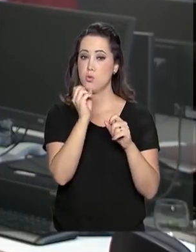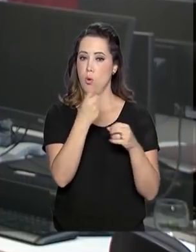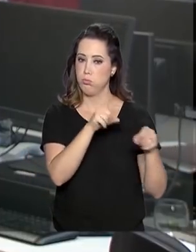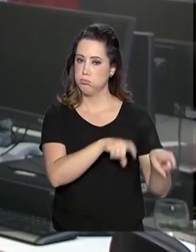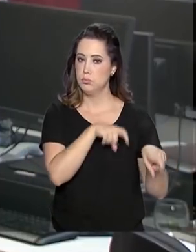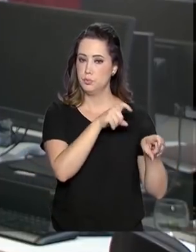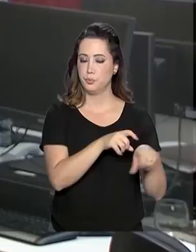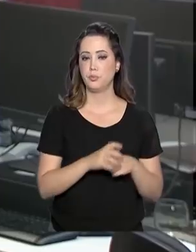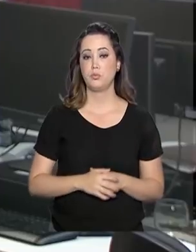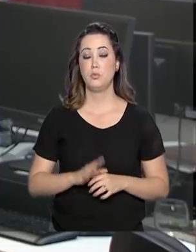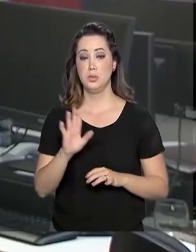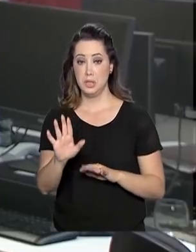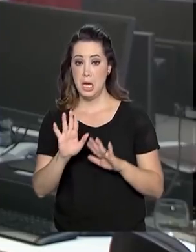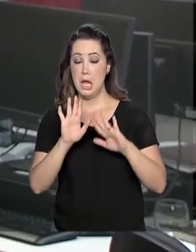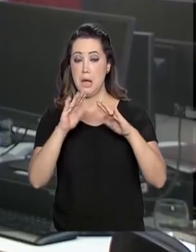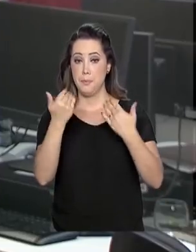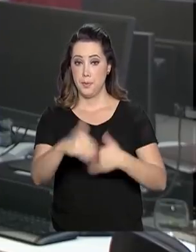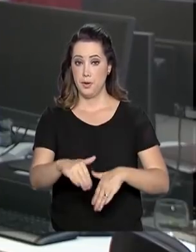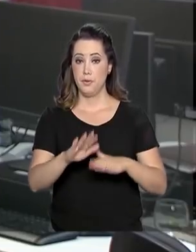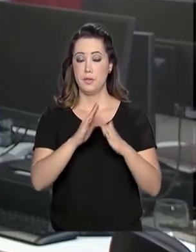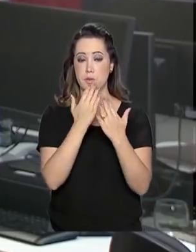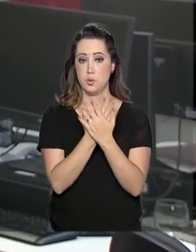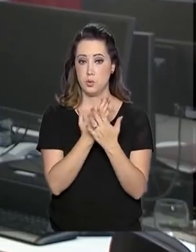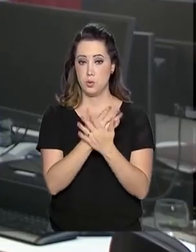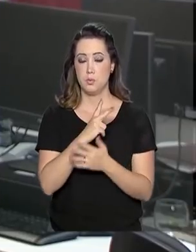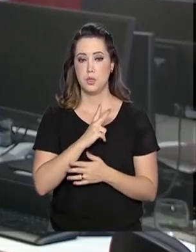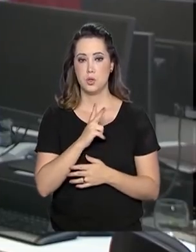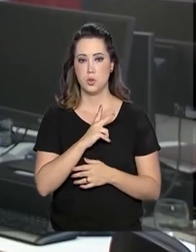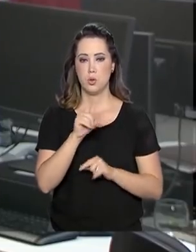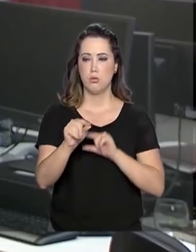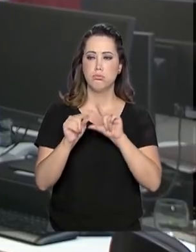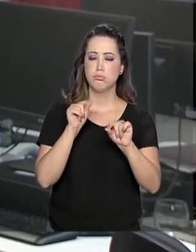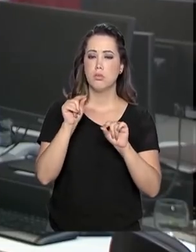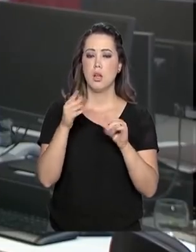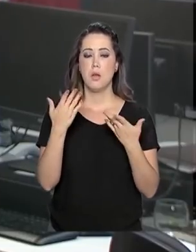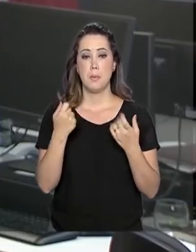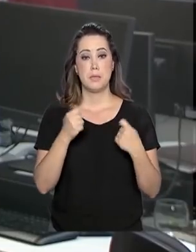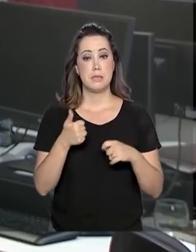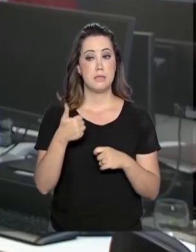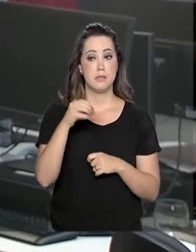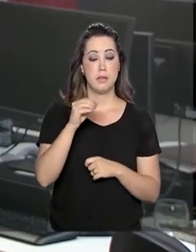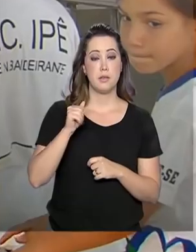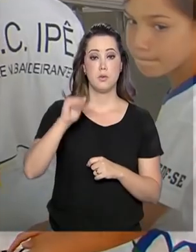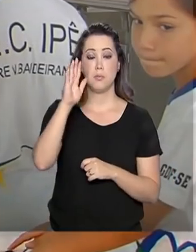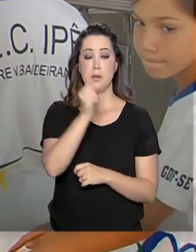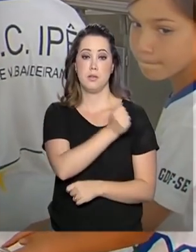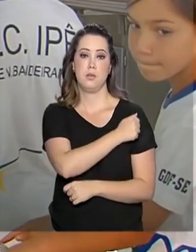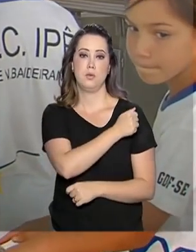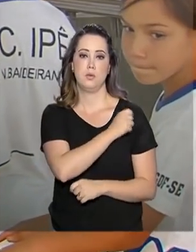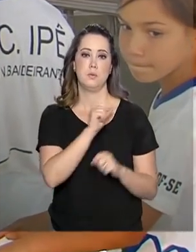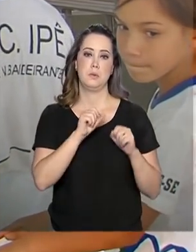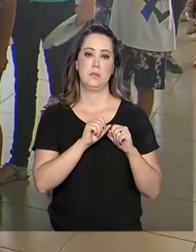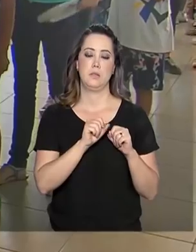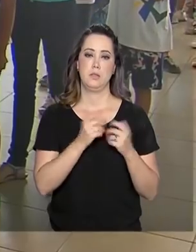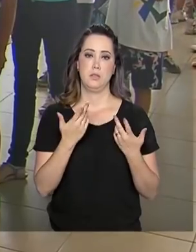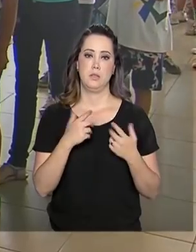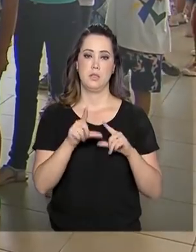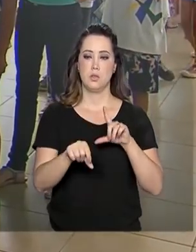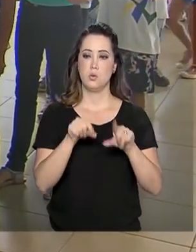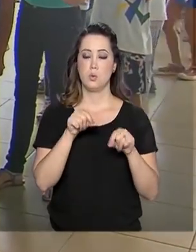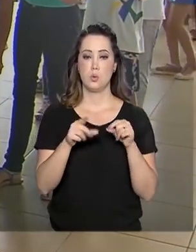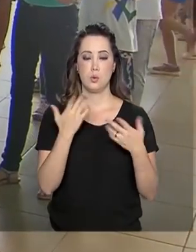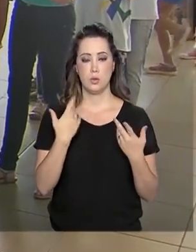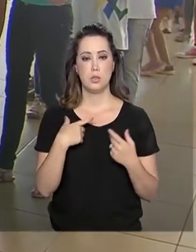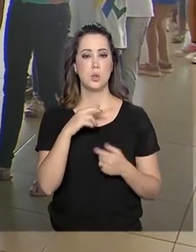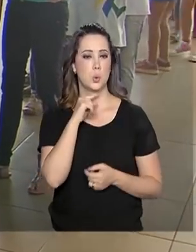avaliação nas escolas privadas será por amostra e elas terão que indicar 10 ou mais estudantes. As escolas selecionadas que